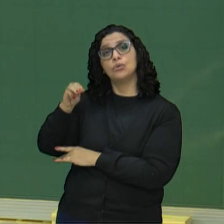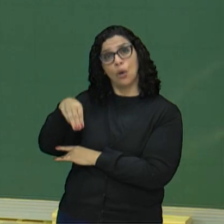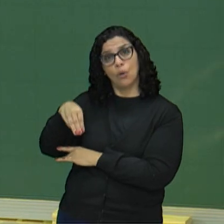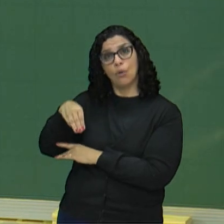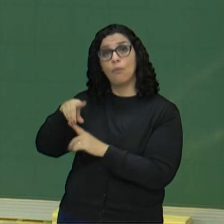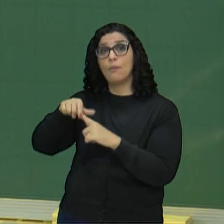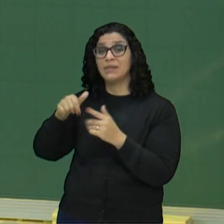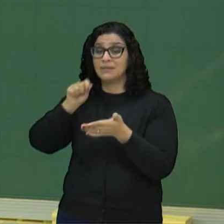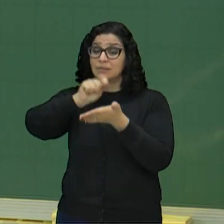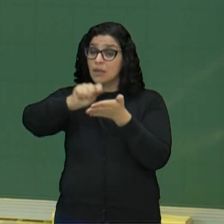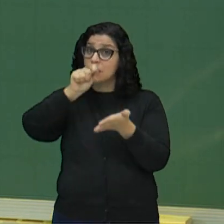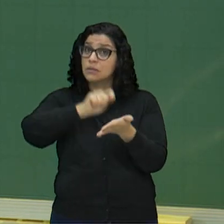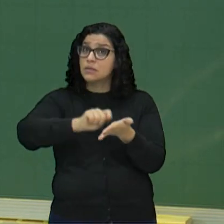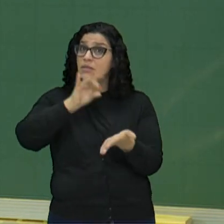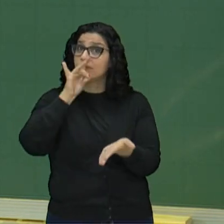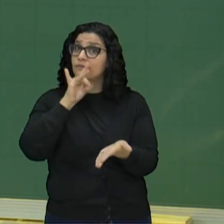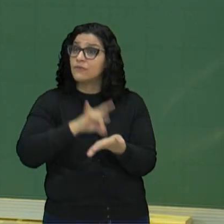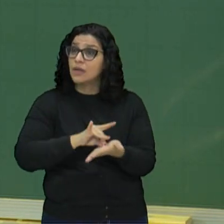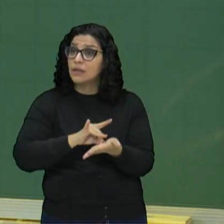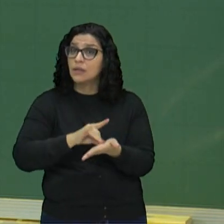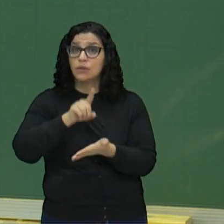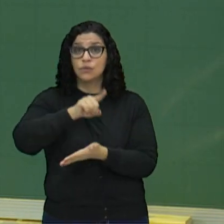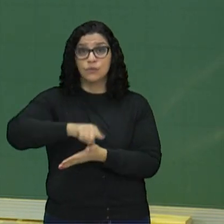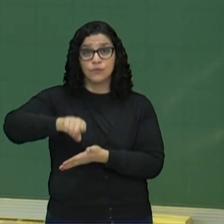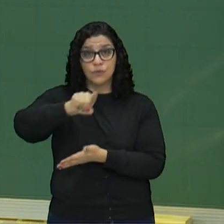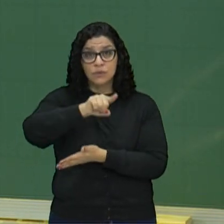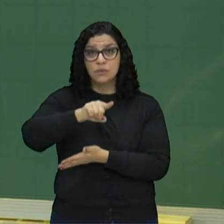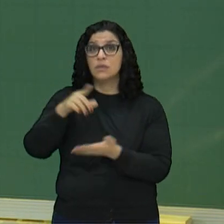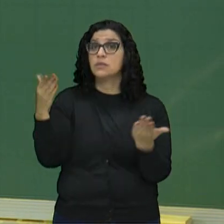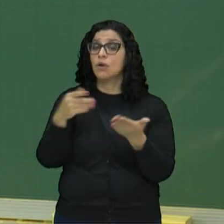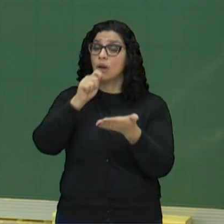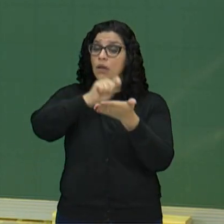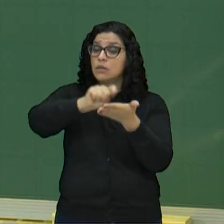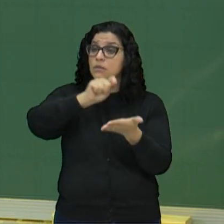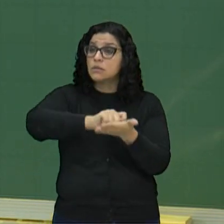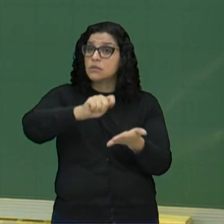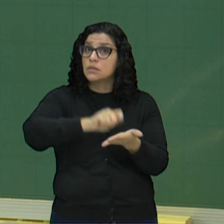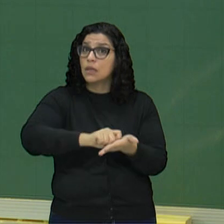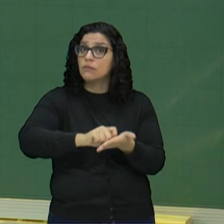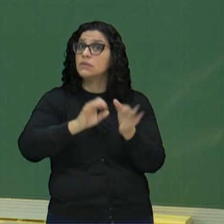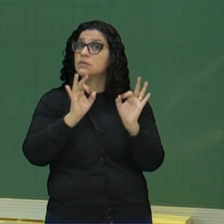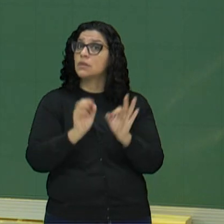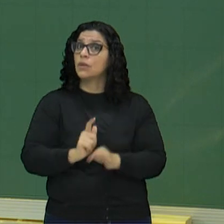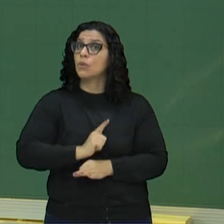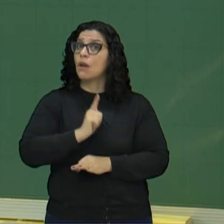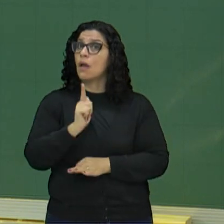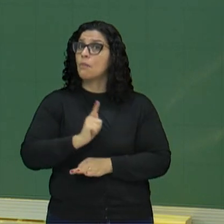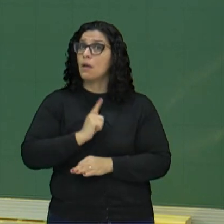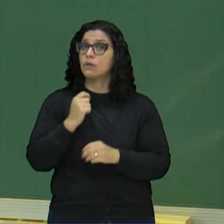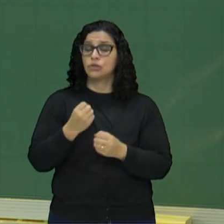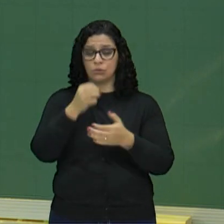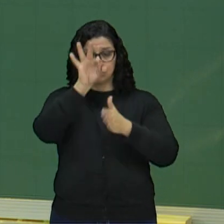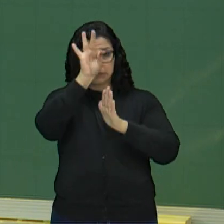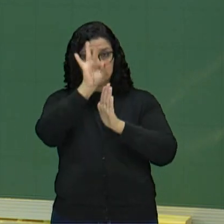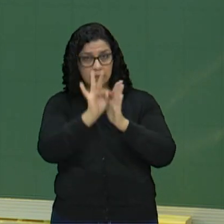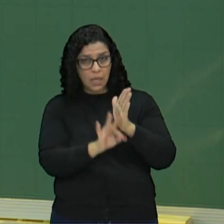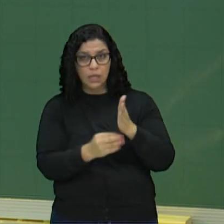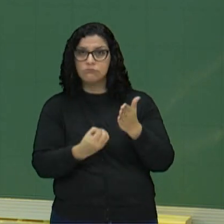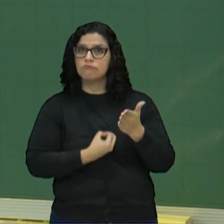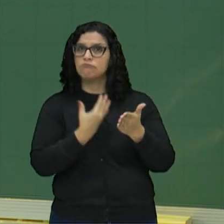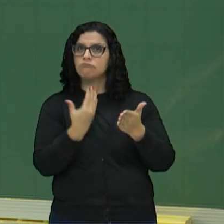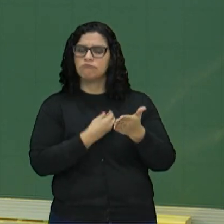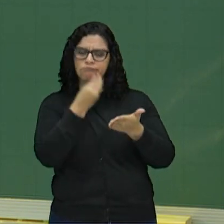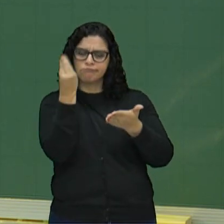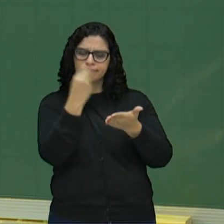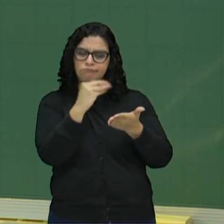Mas na escrita, turma, vocês têm que escrever corretamente. Quando vocês forem produzir um texto, então